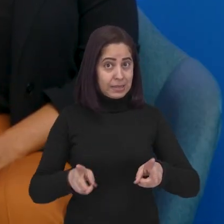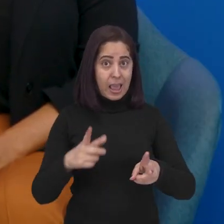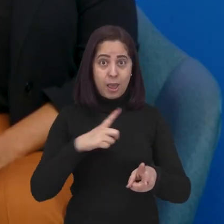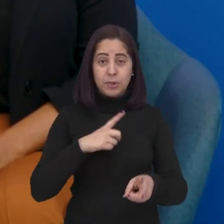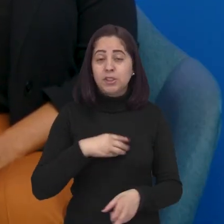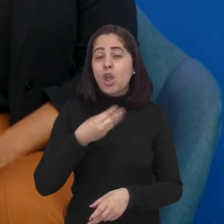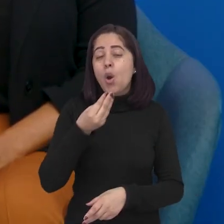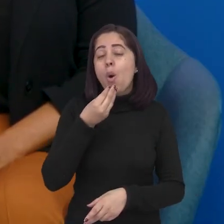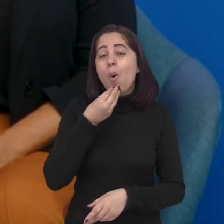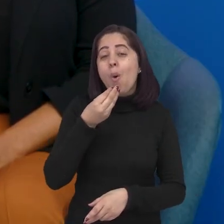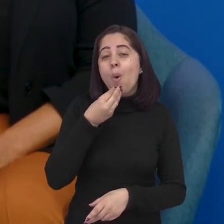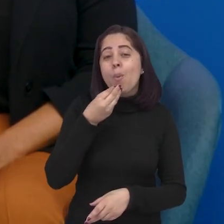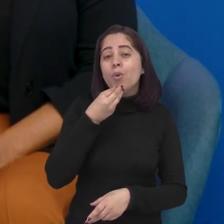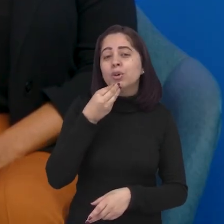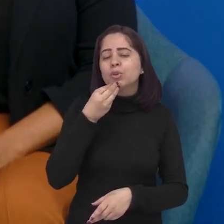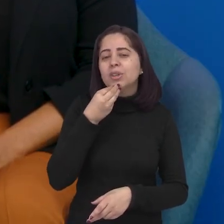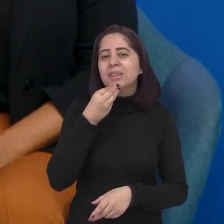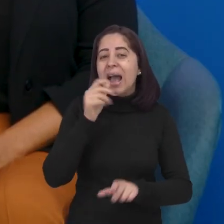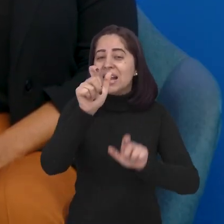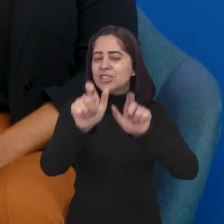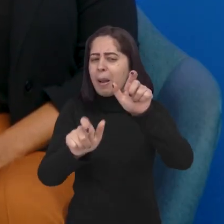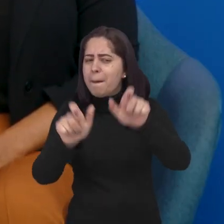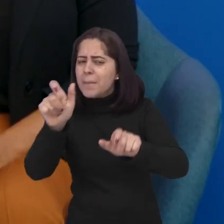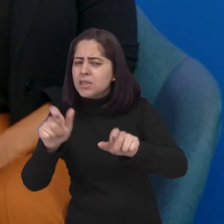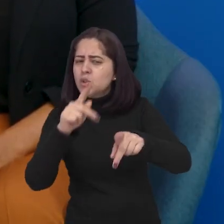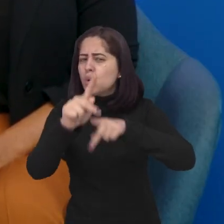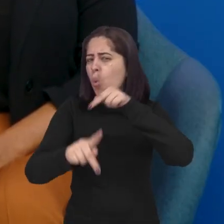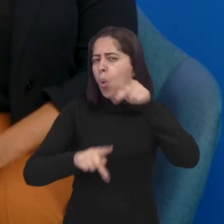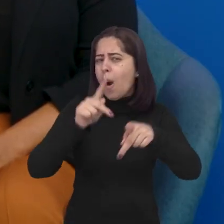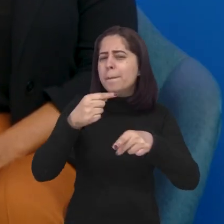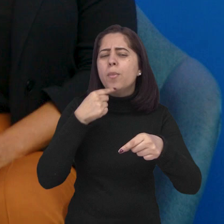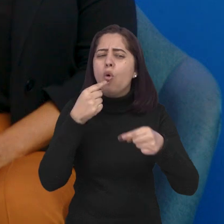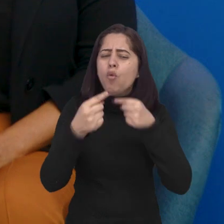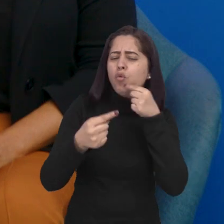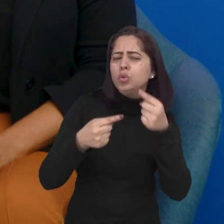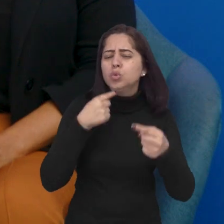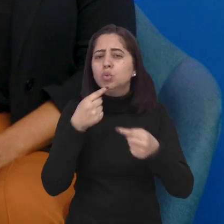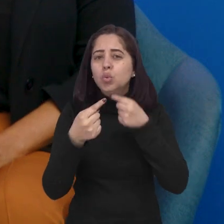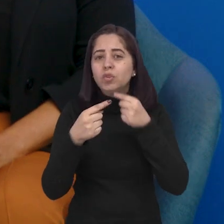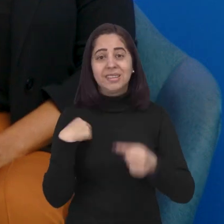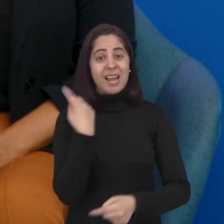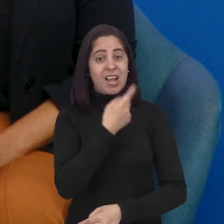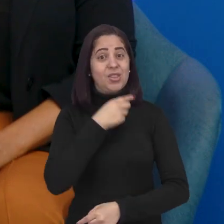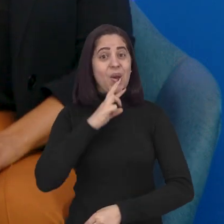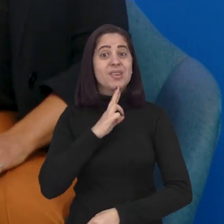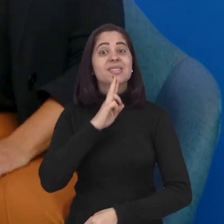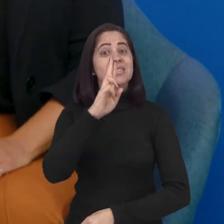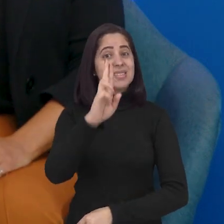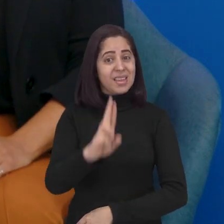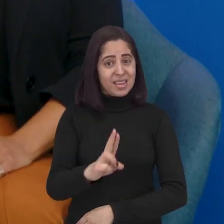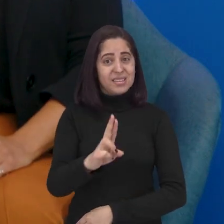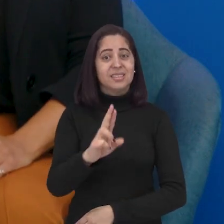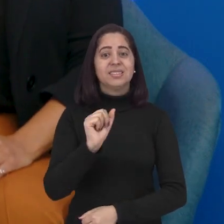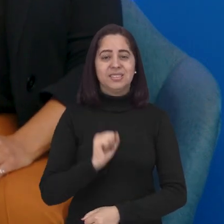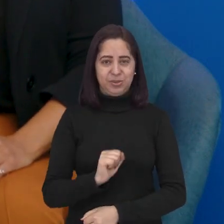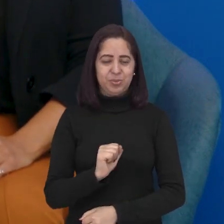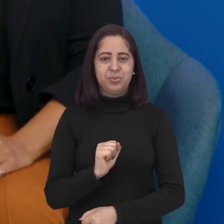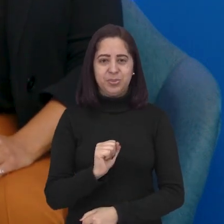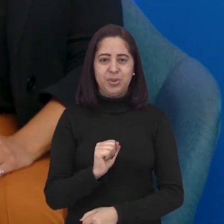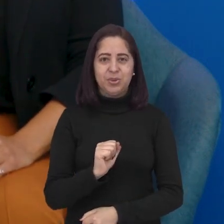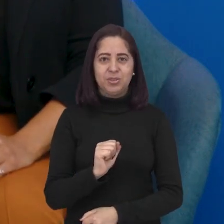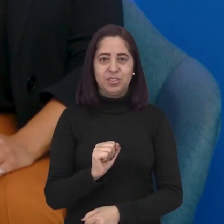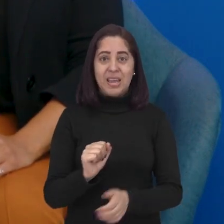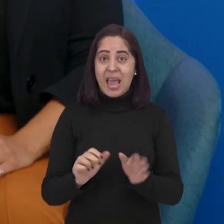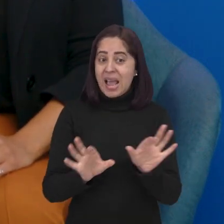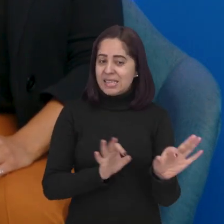da nossa entrevista para trazer a dúvida da população, saber o que dentro desses assuntos as pessoas estão em dúvida